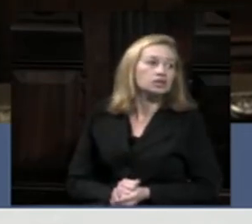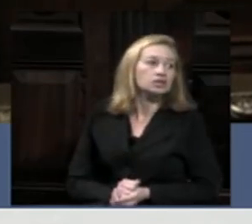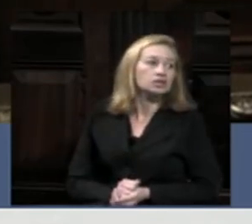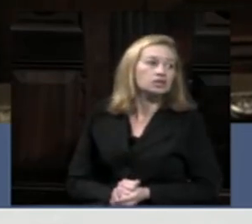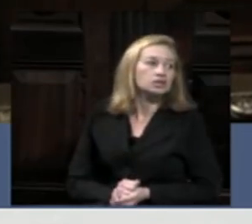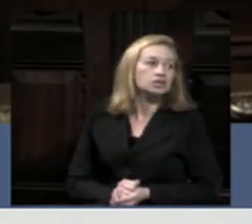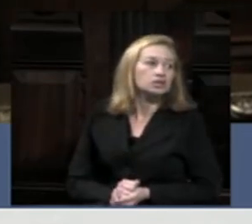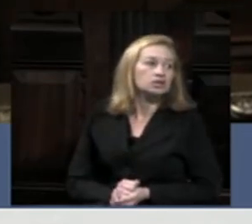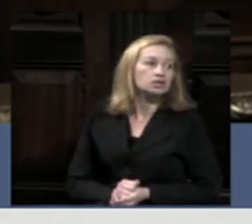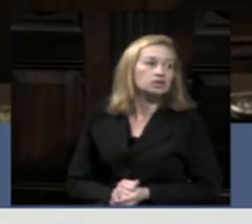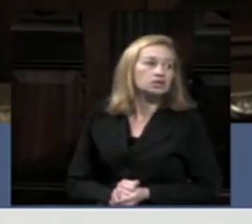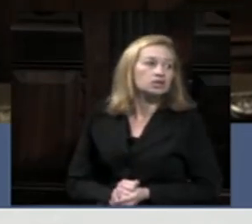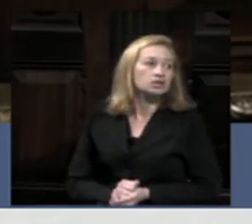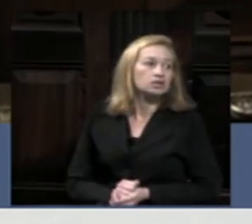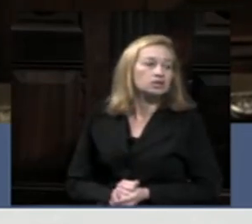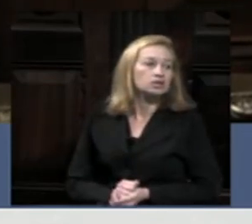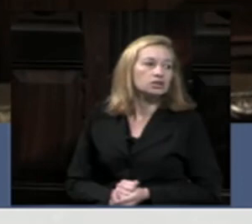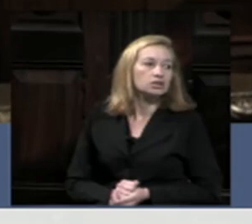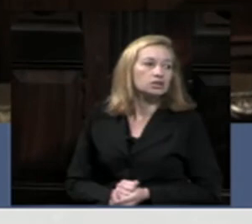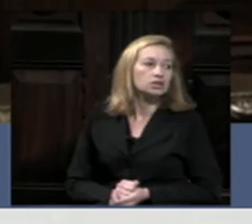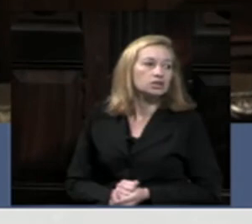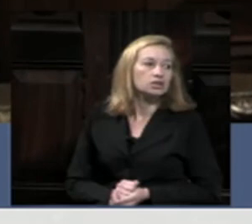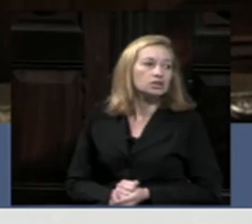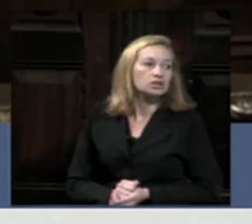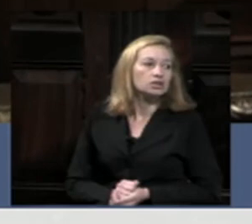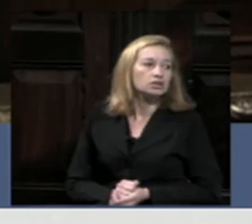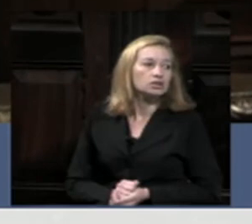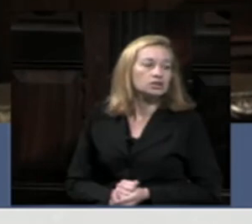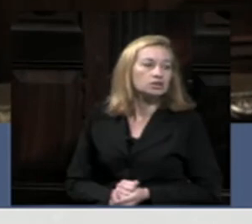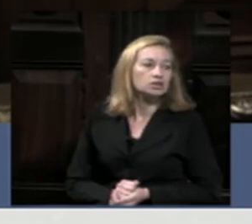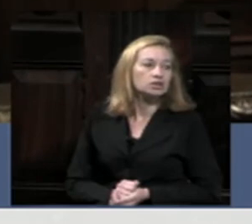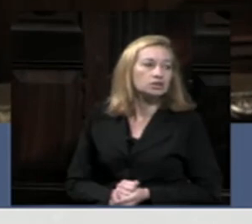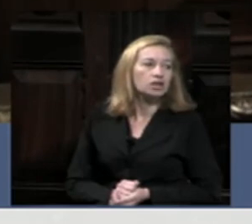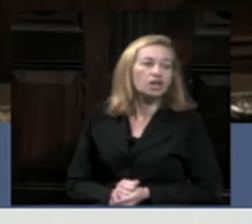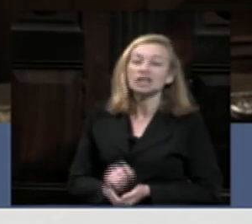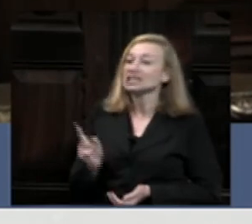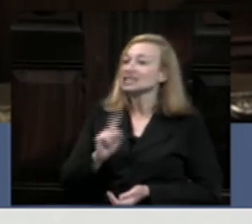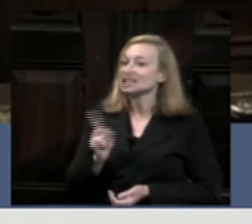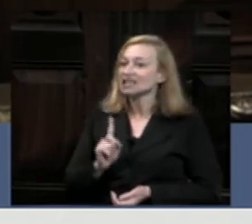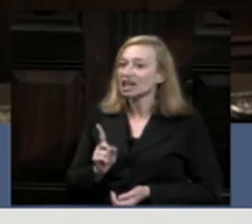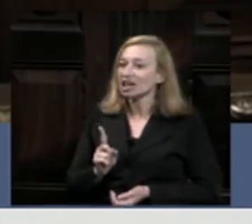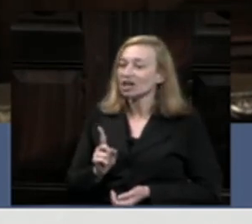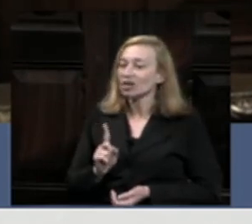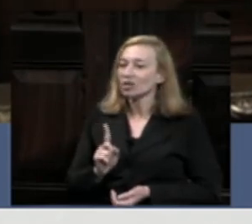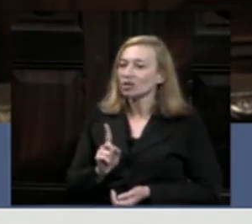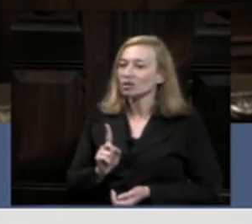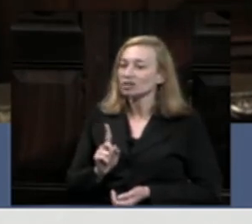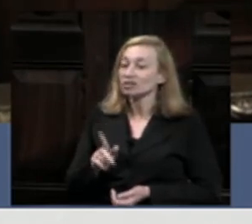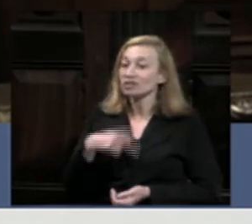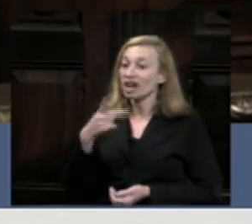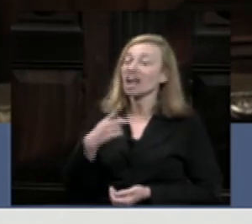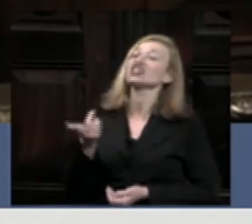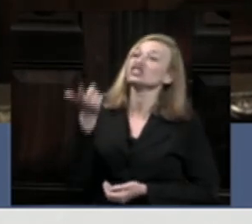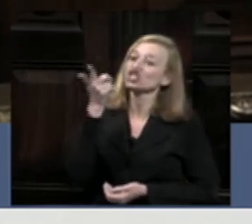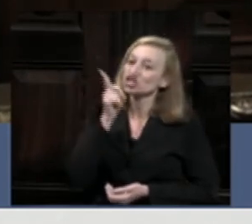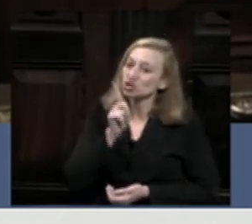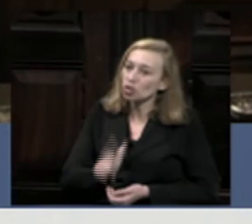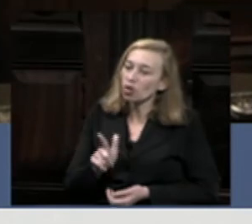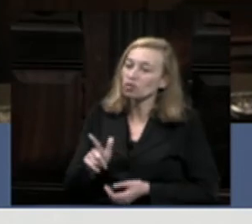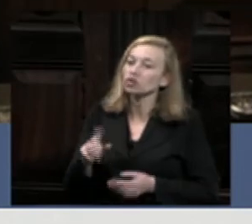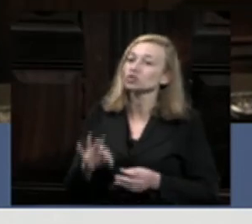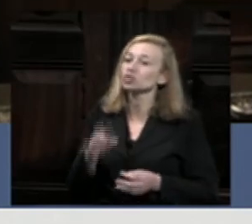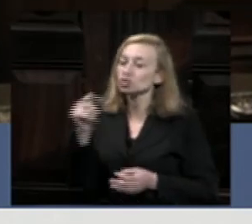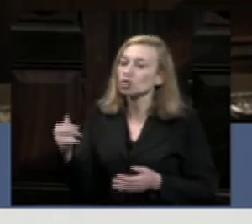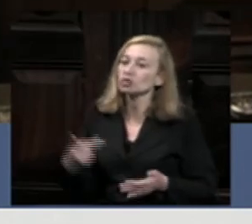jogados novamente todas as denúncias que foram feitas durante esses anos todos pelo ex-governador